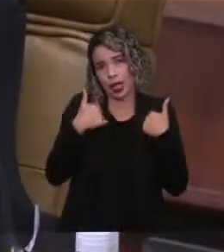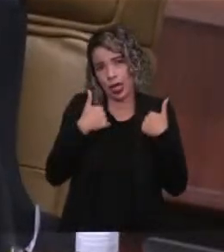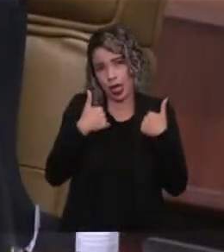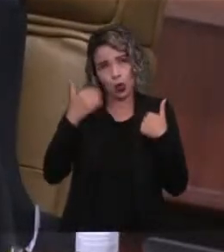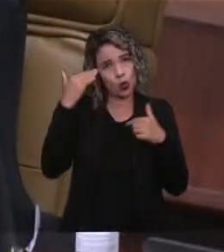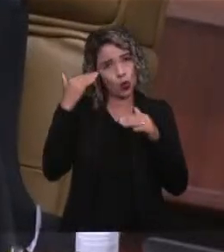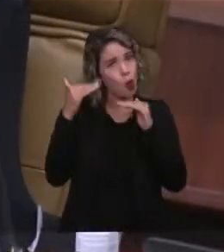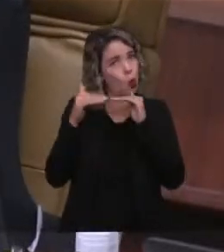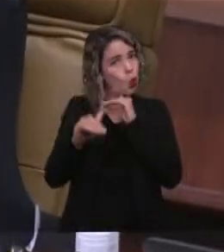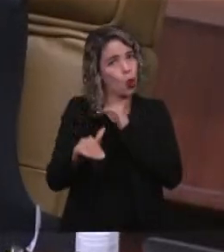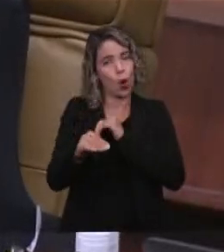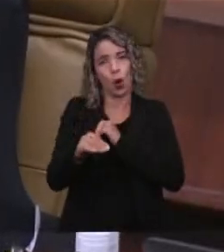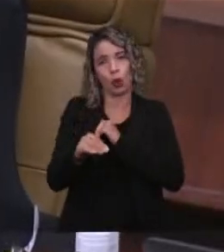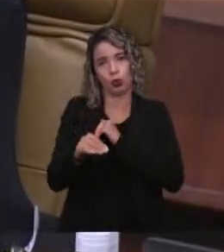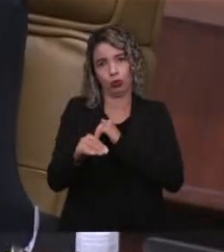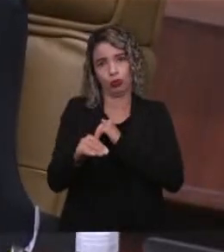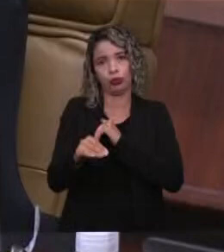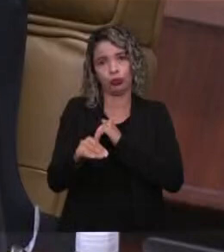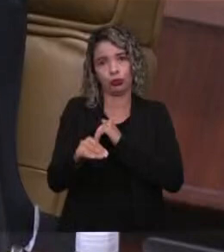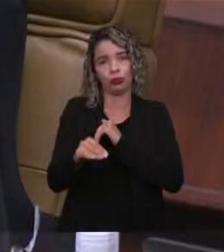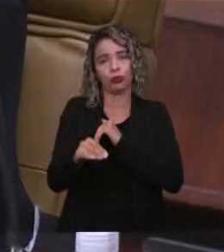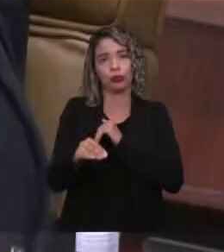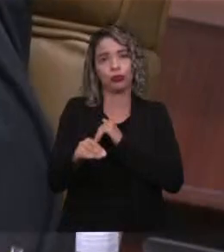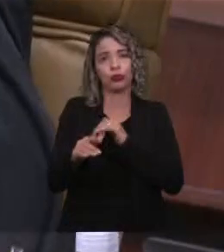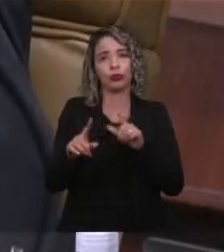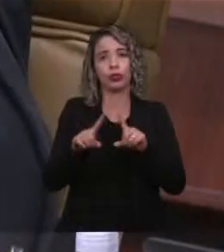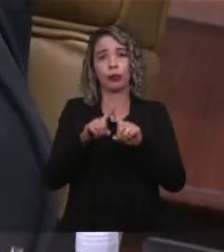posições divergentes, eu tenho por